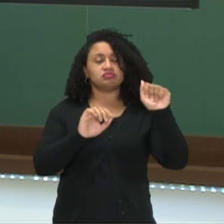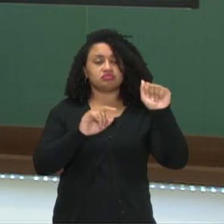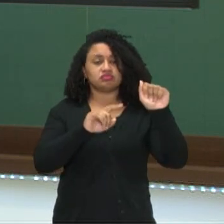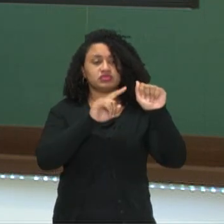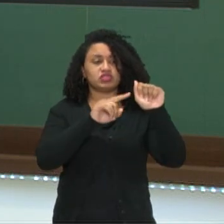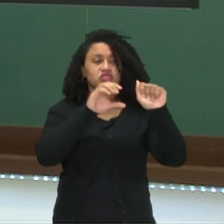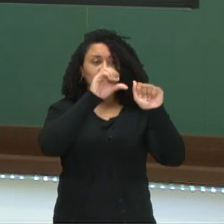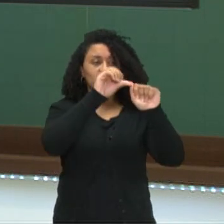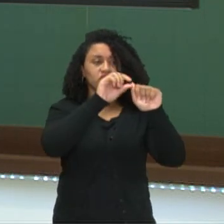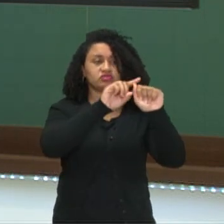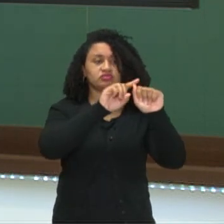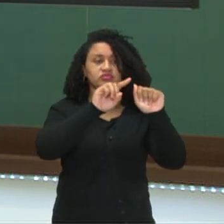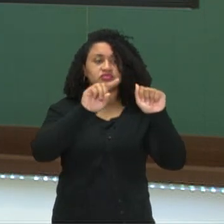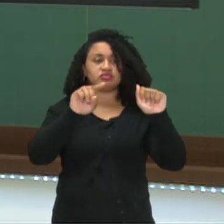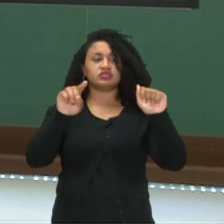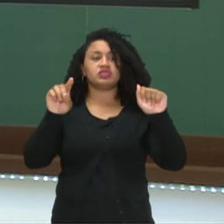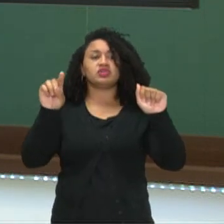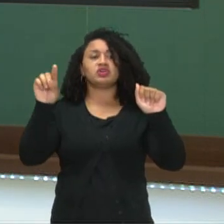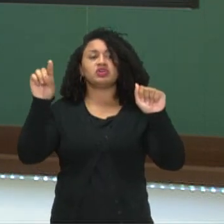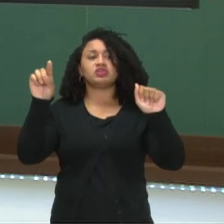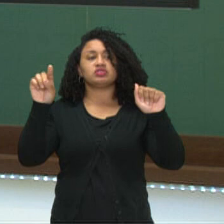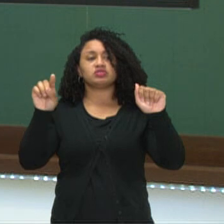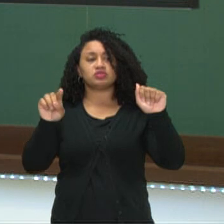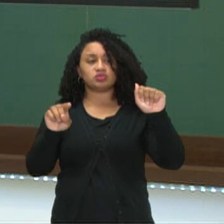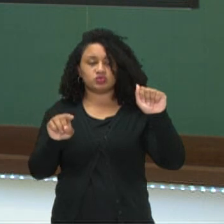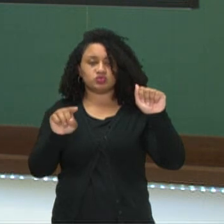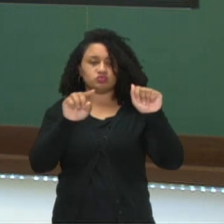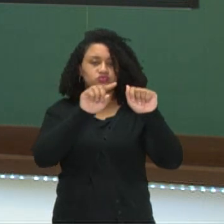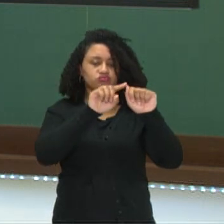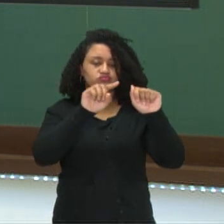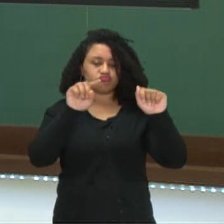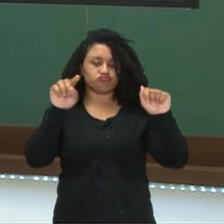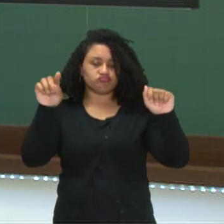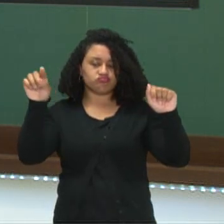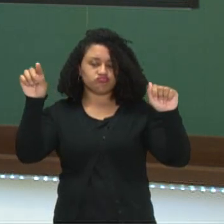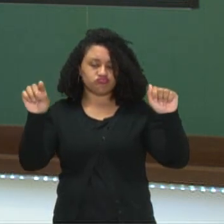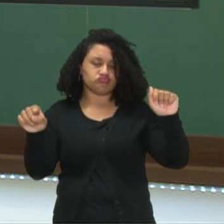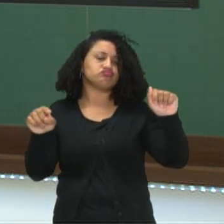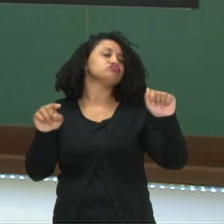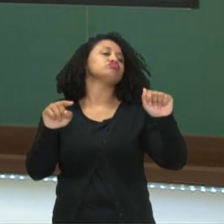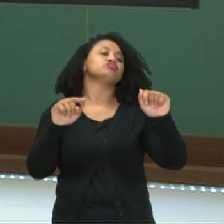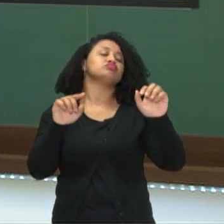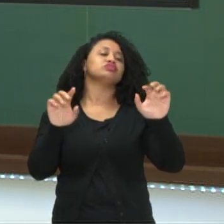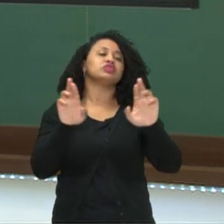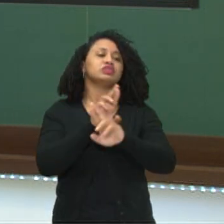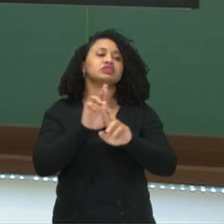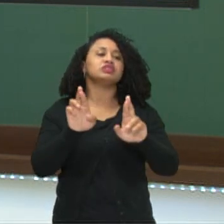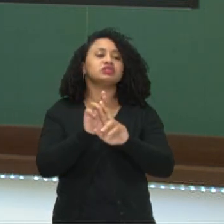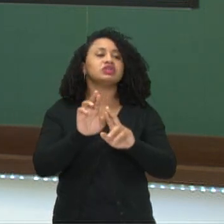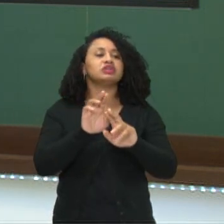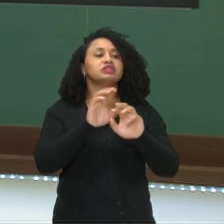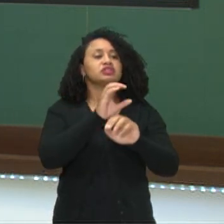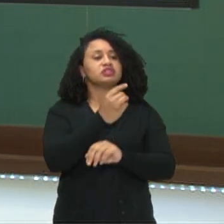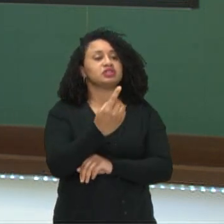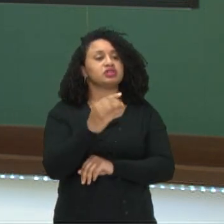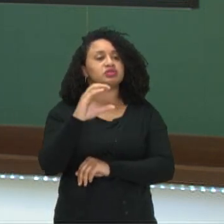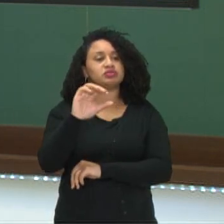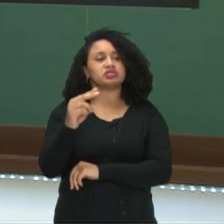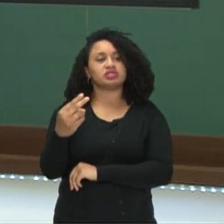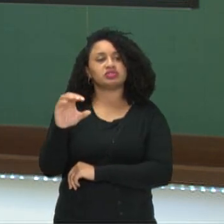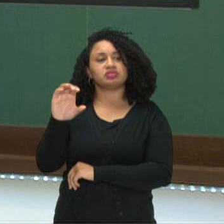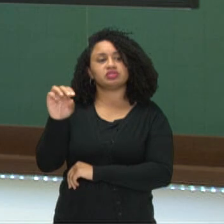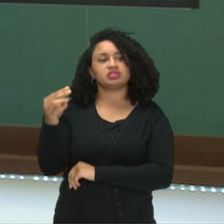9 volts, e o ponto A está ligado em todos esses pontos aqui, ó. Então todos esses capacitores aqui, o C1, o C2 e o C3,